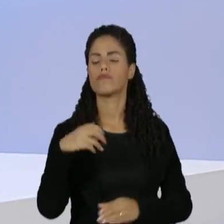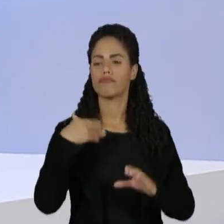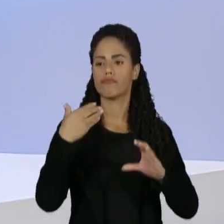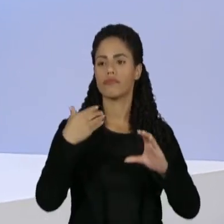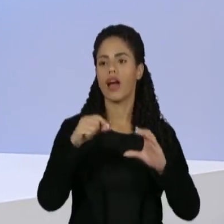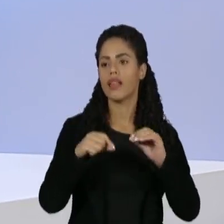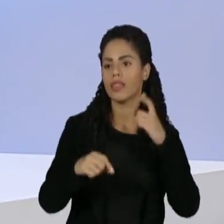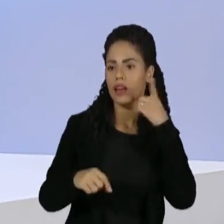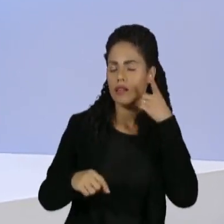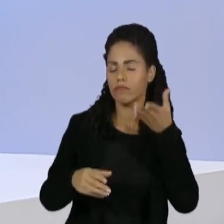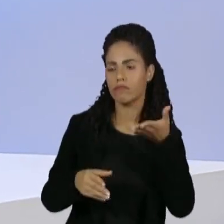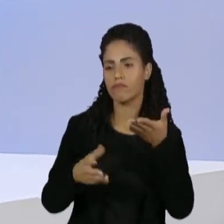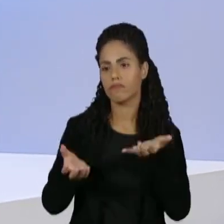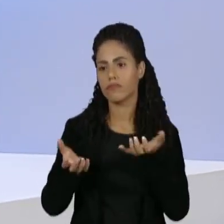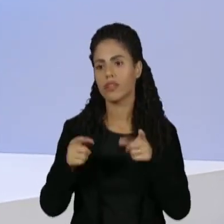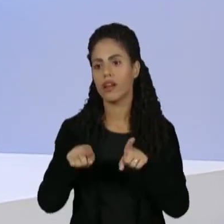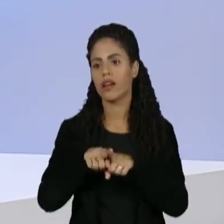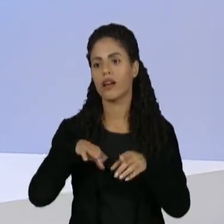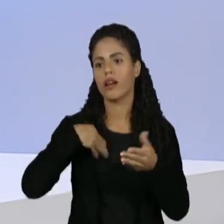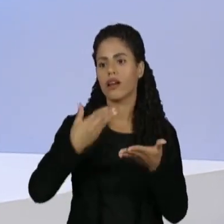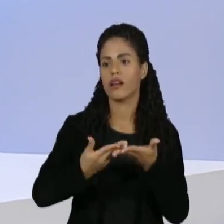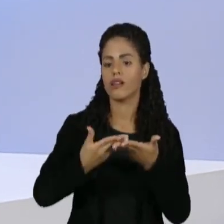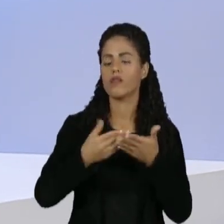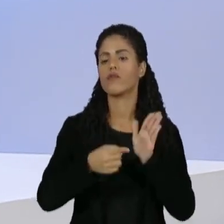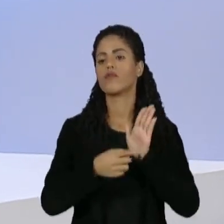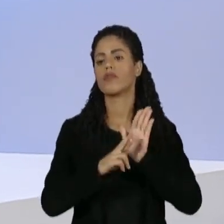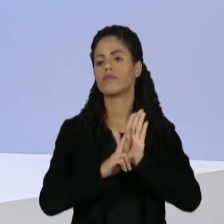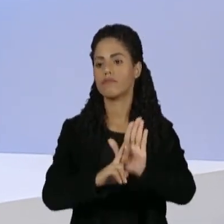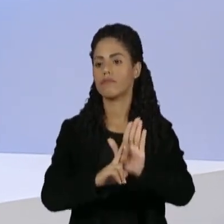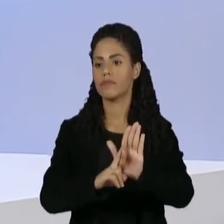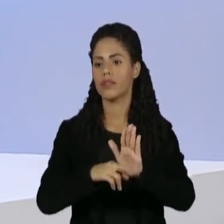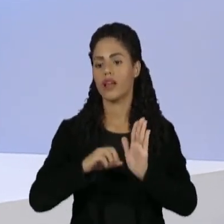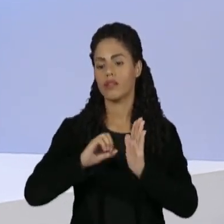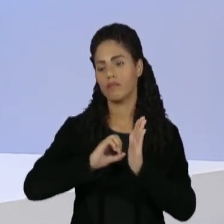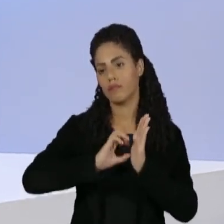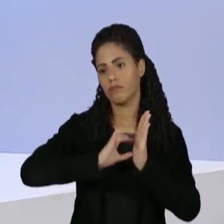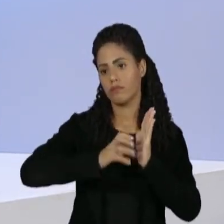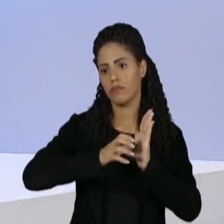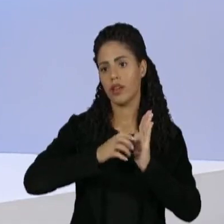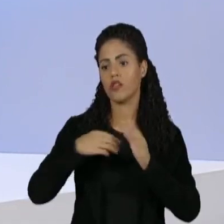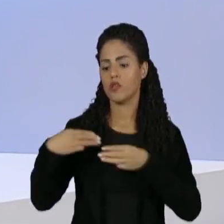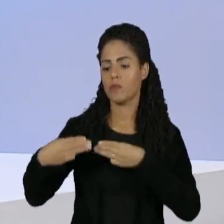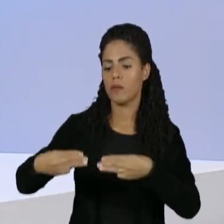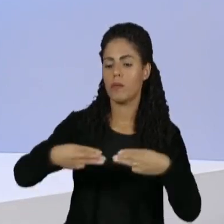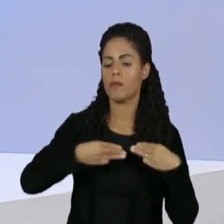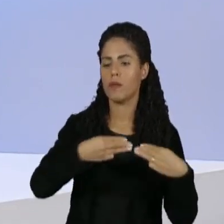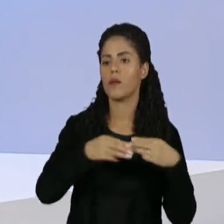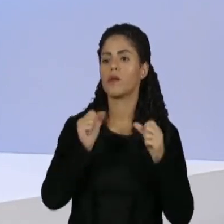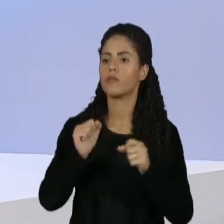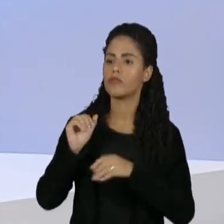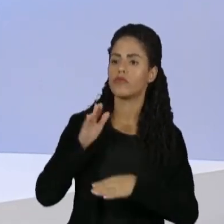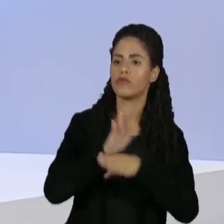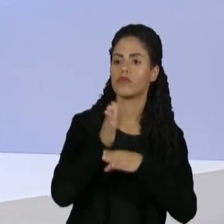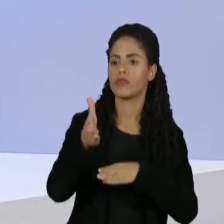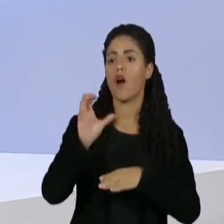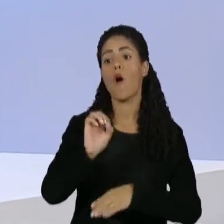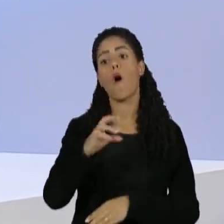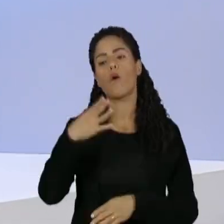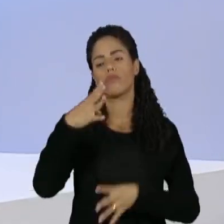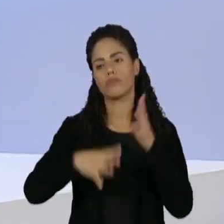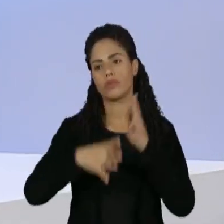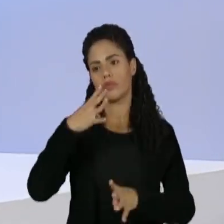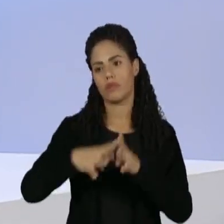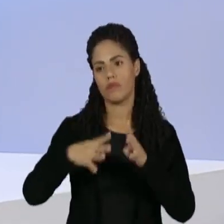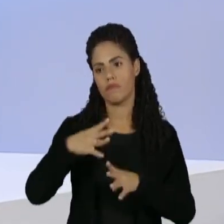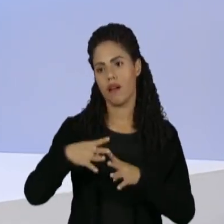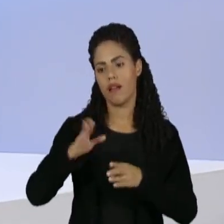um ministro, um representante do Republicanos na esplanada do dos ministérios pode ajudar ou atrapalhar a sua